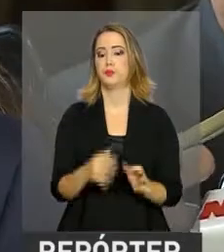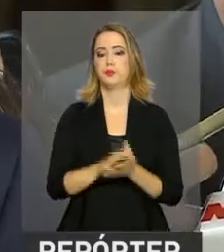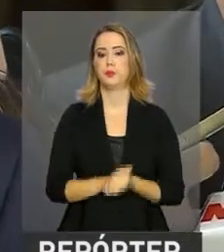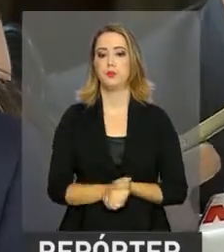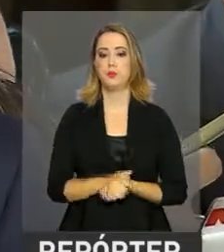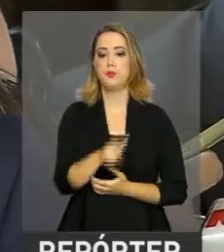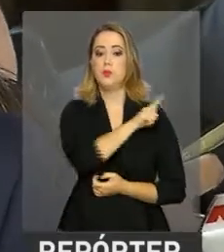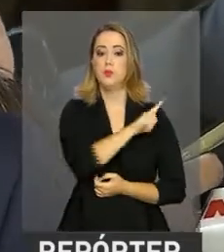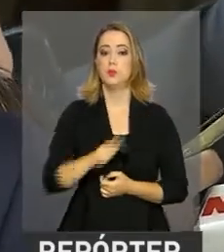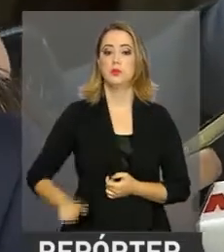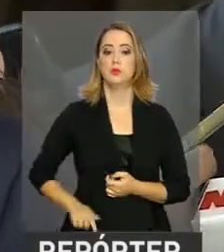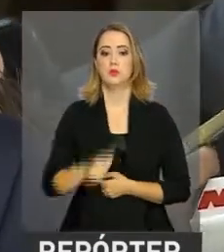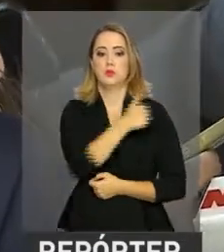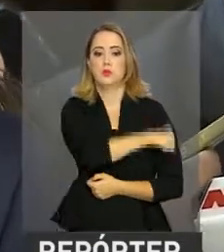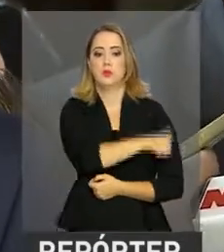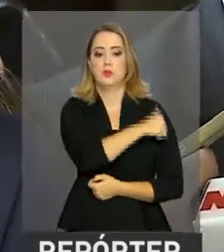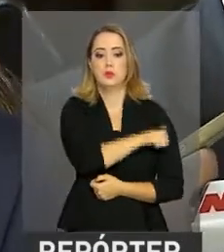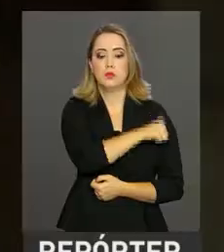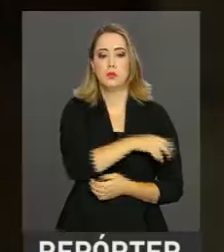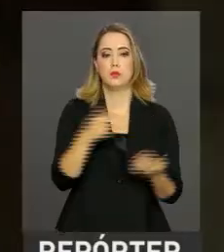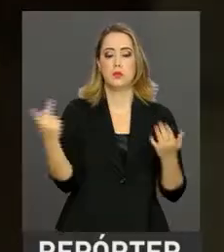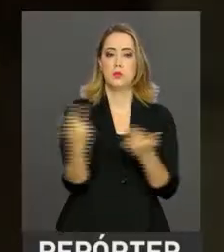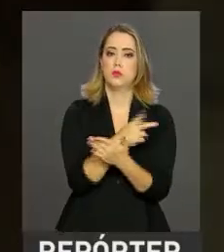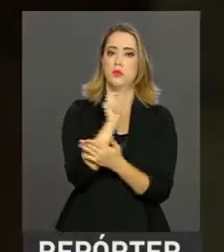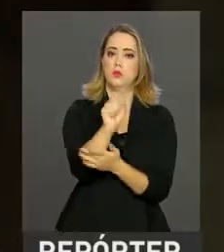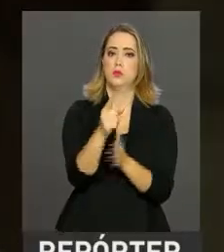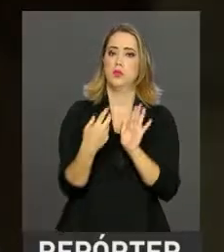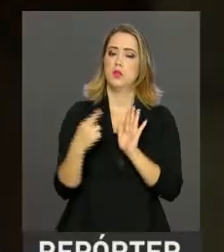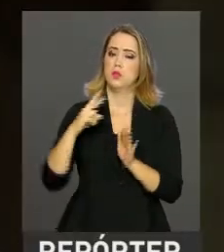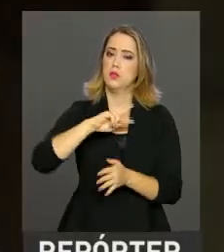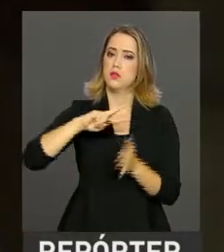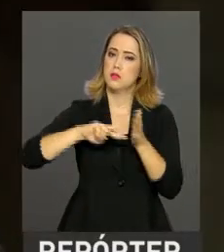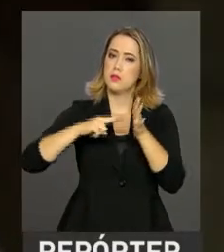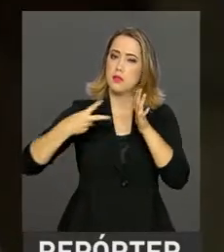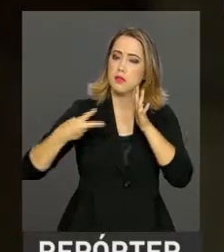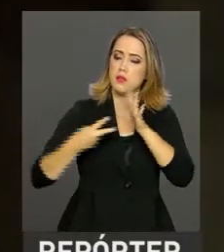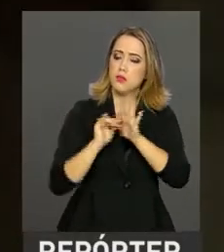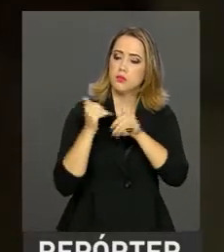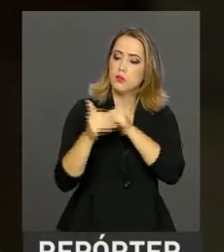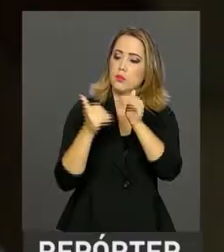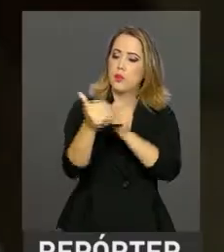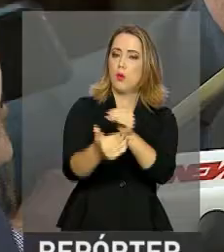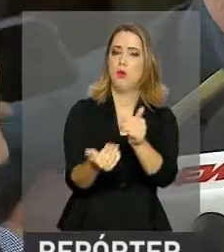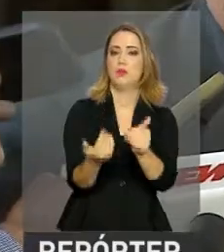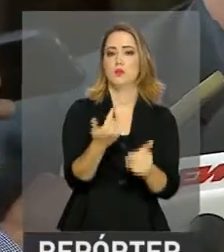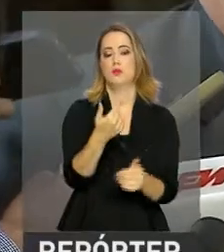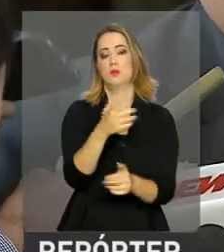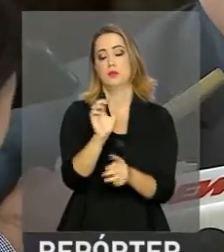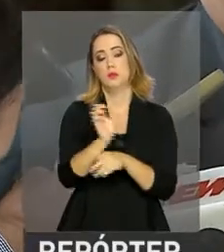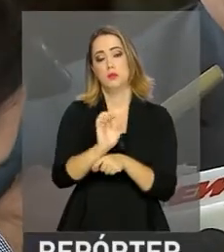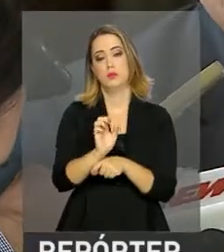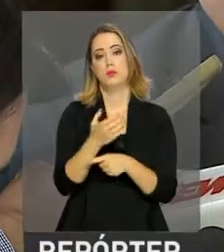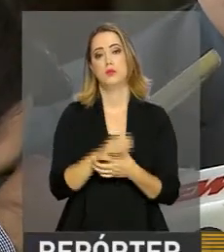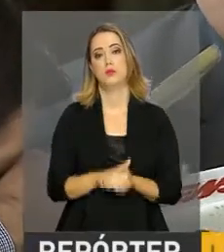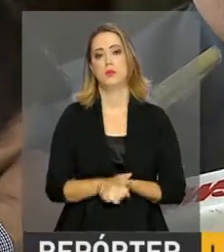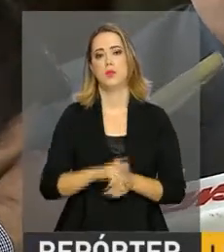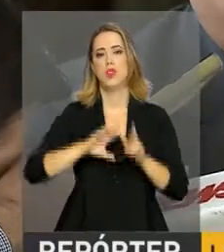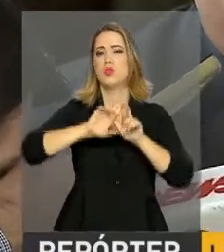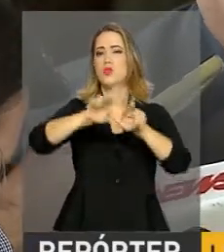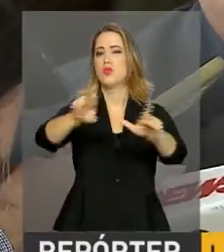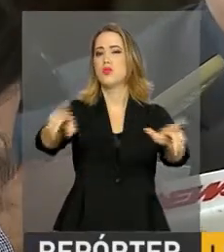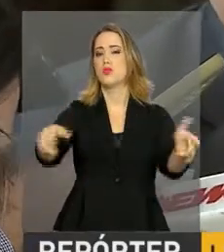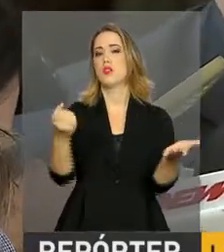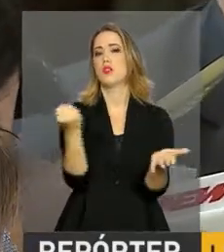governador do Rio de Janeiro, quando firmado, o acordo representará um grande avanço para o estado. São muitos contratos, é